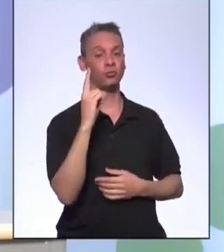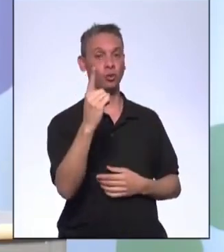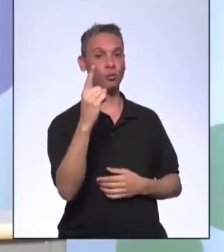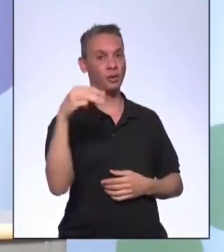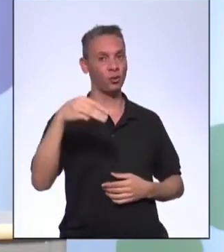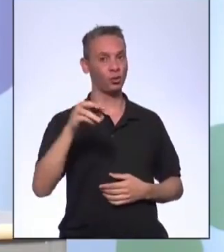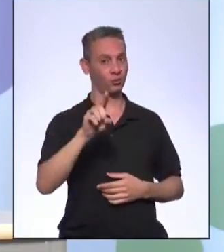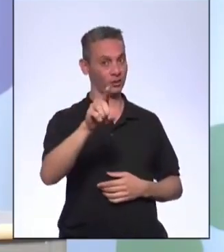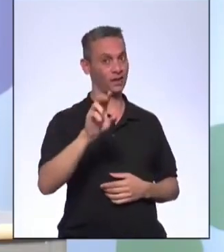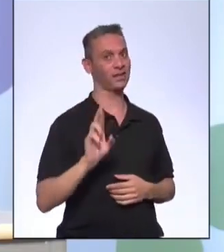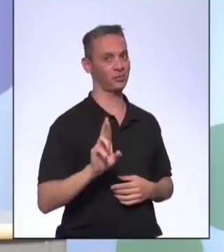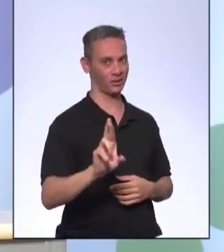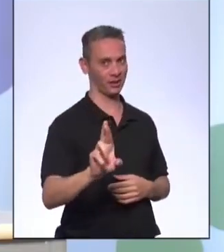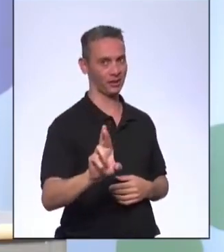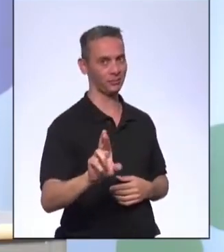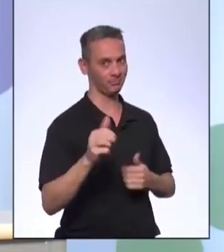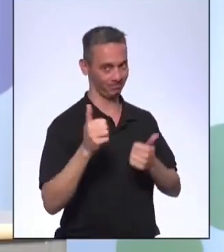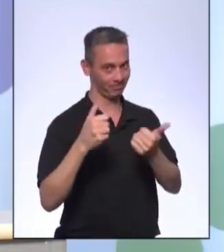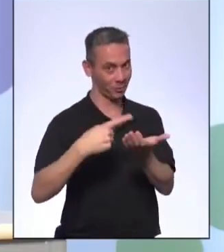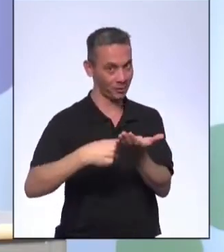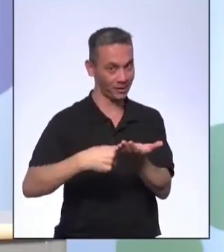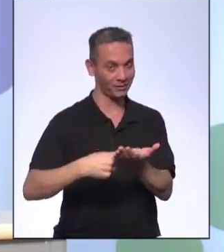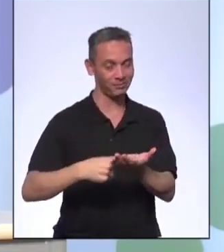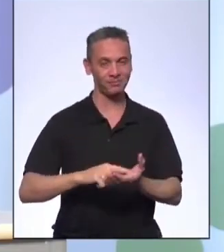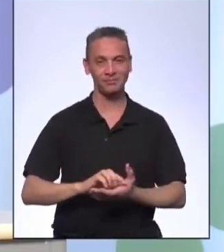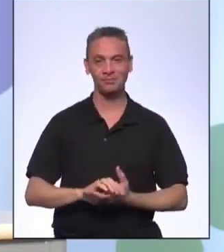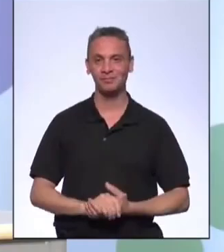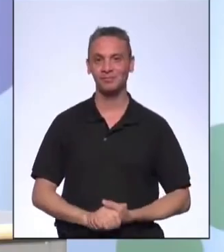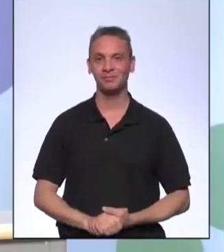um minutinho para vocês responderem essa pergunta.